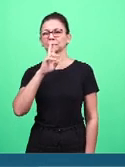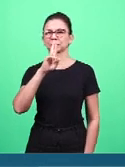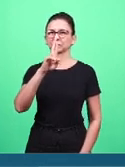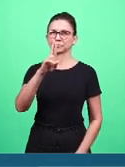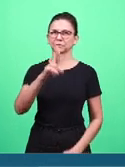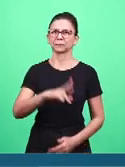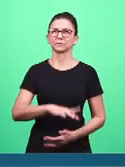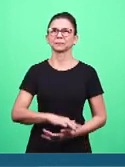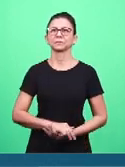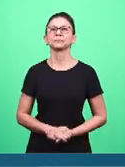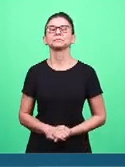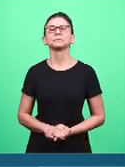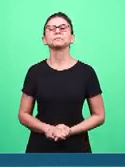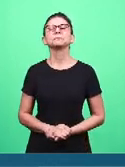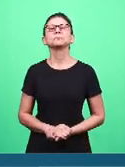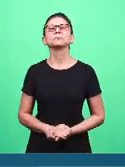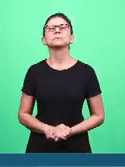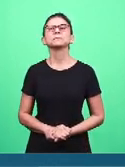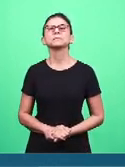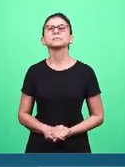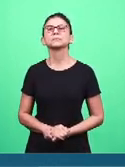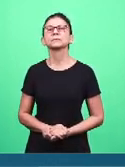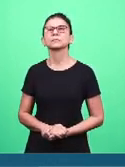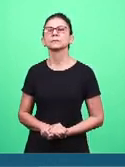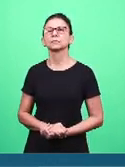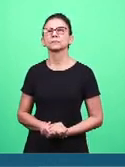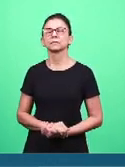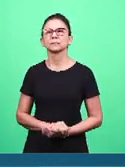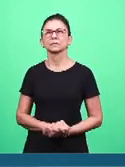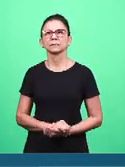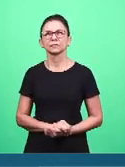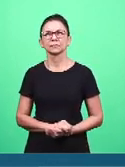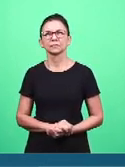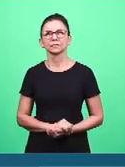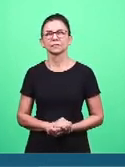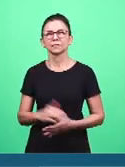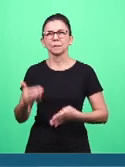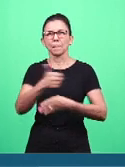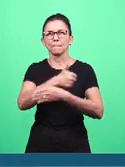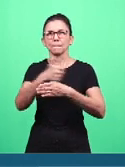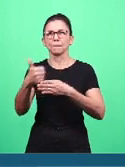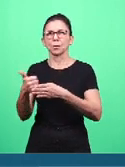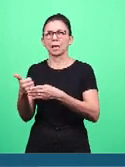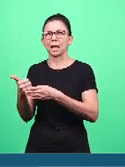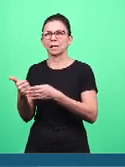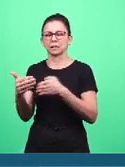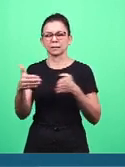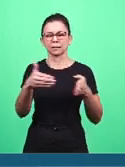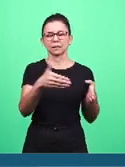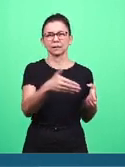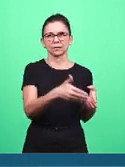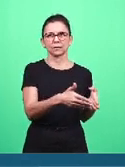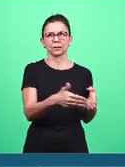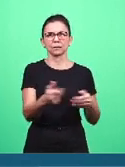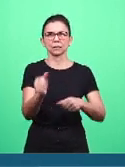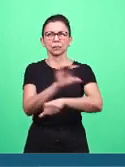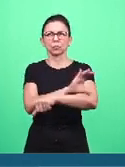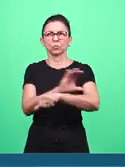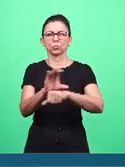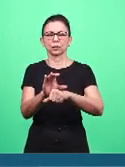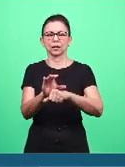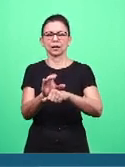sendo reedificada e o motivo pelo qual ela devia ser reedificada. Acontece que ela foi reedificada, as